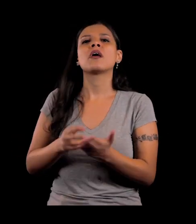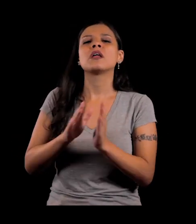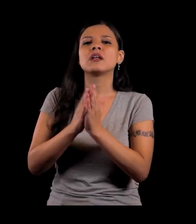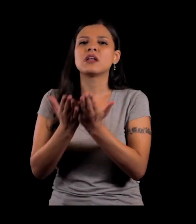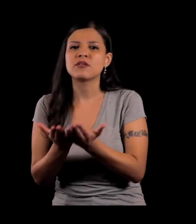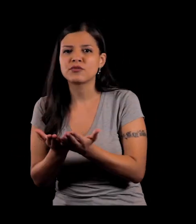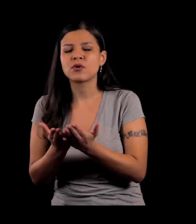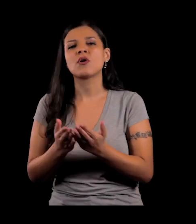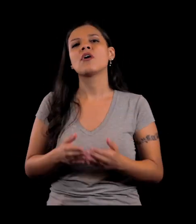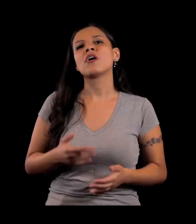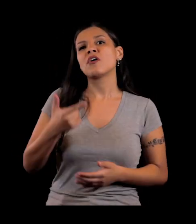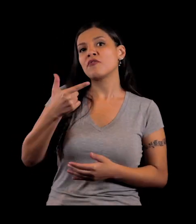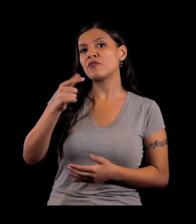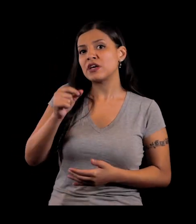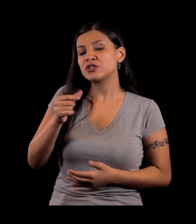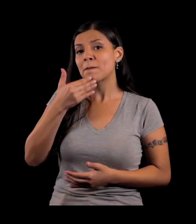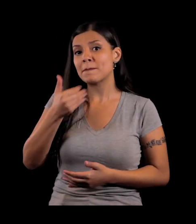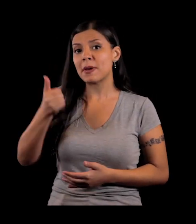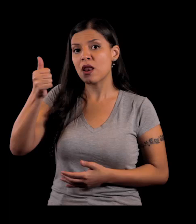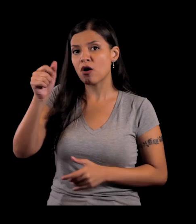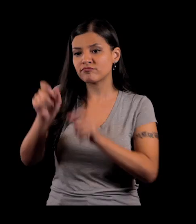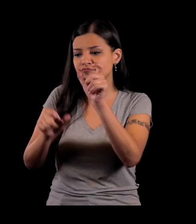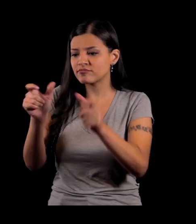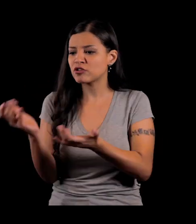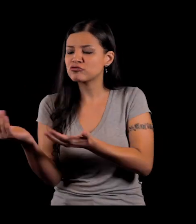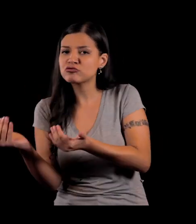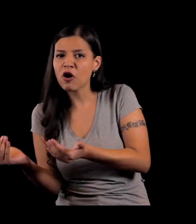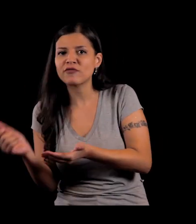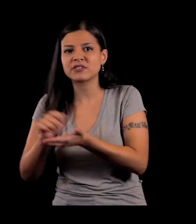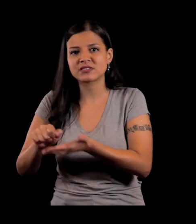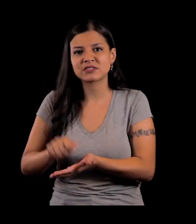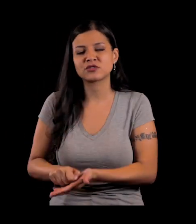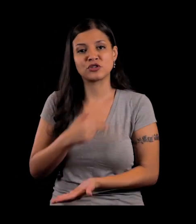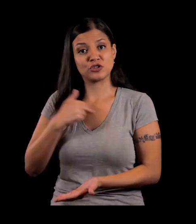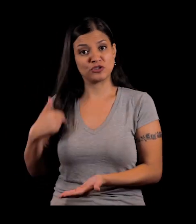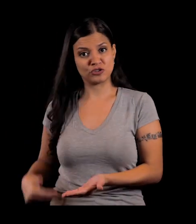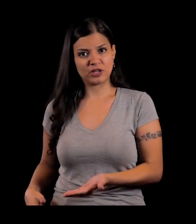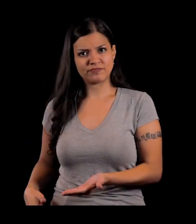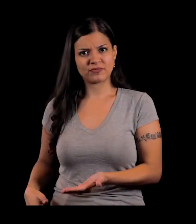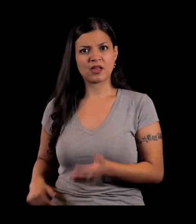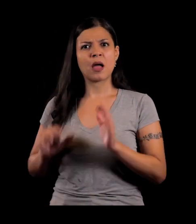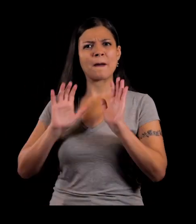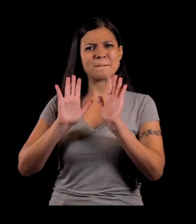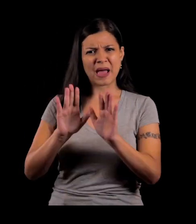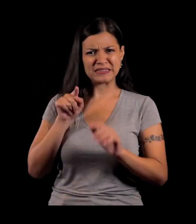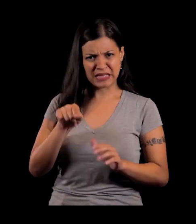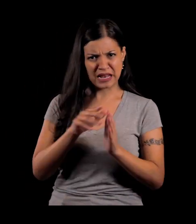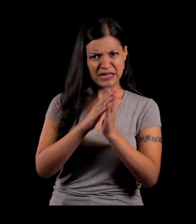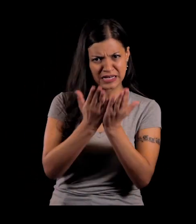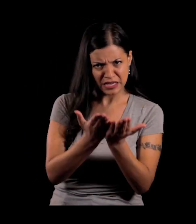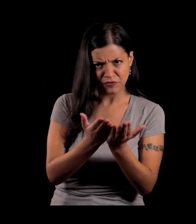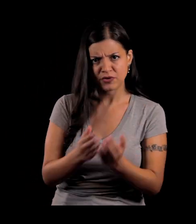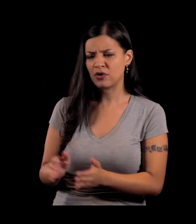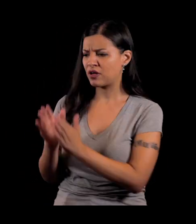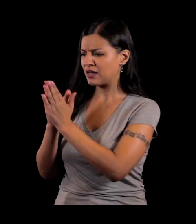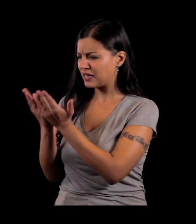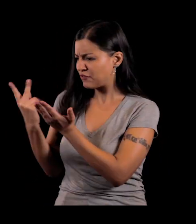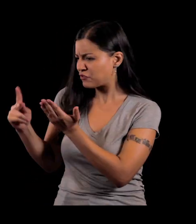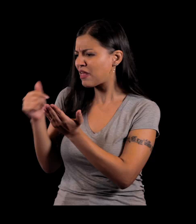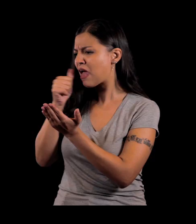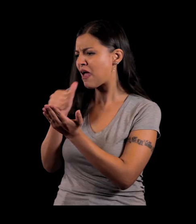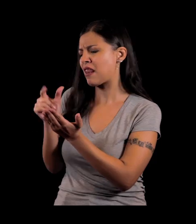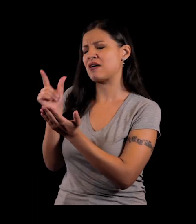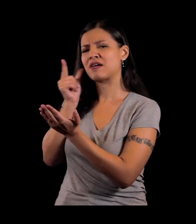melhores escritores jovens na China. Mas este livro não teve muito sucesso como os romances, as obras de